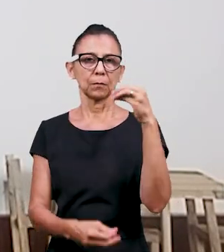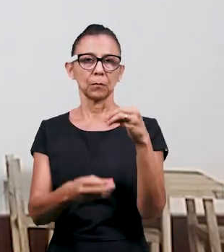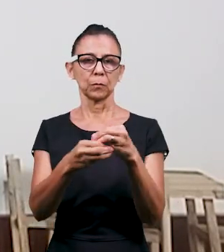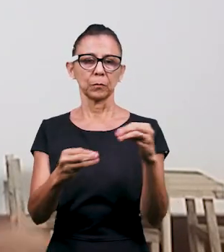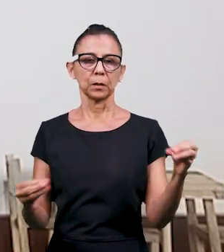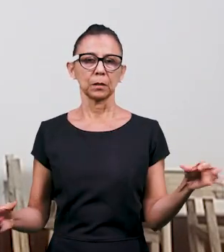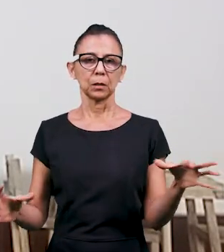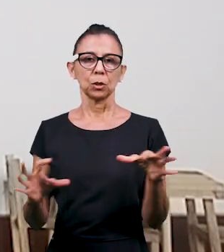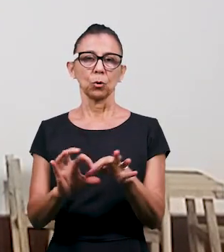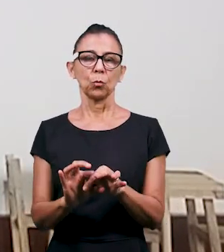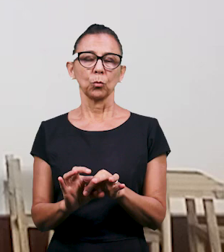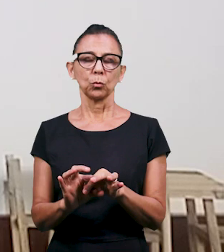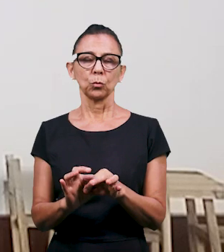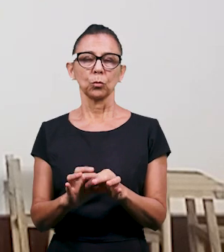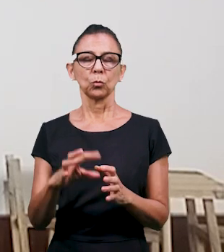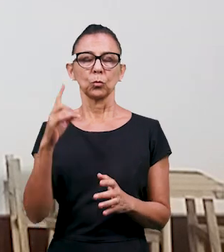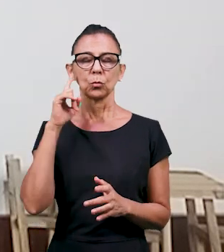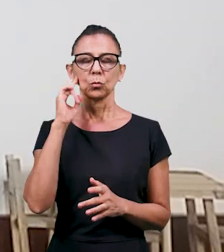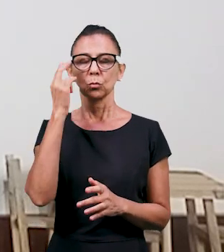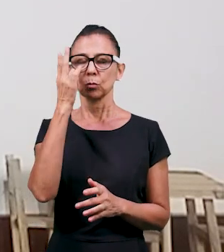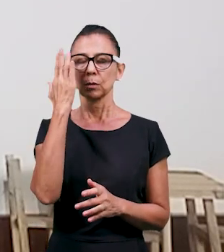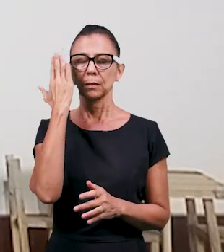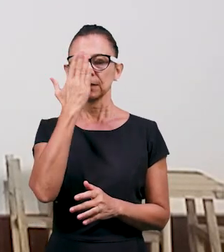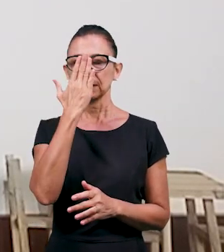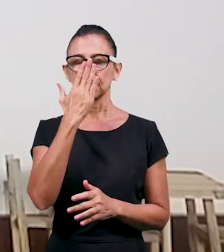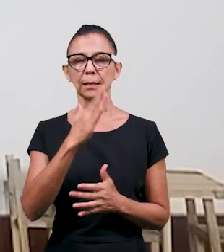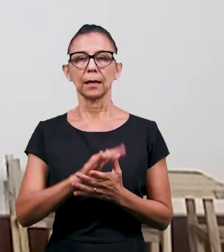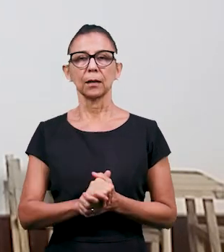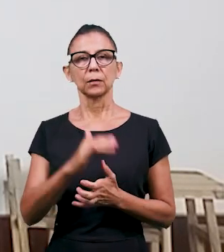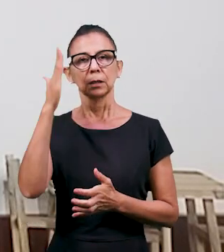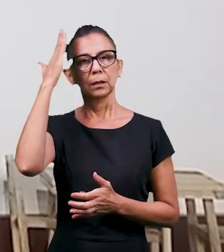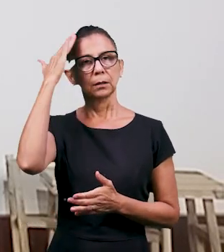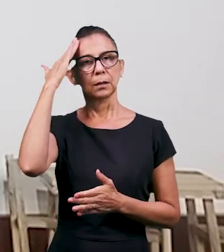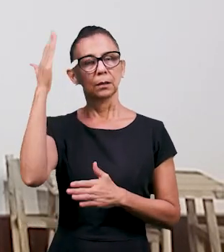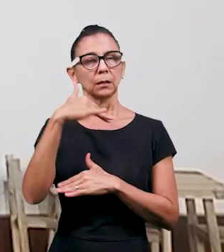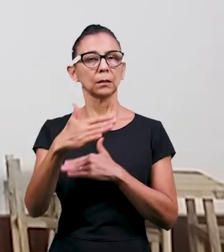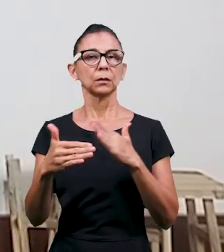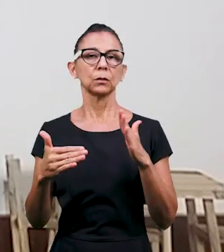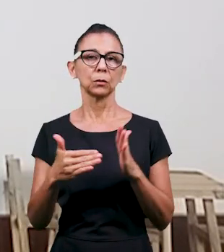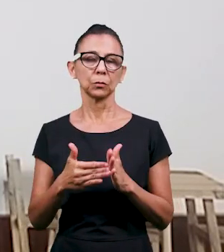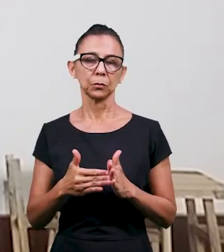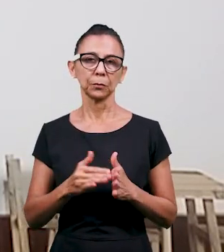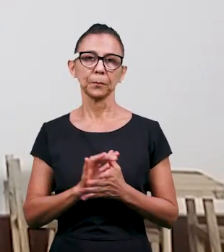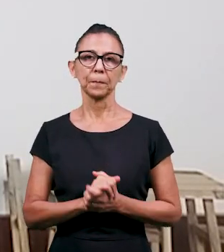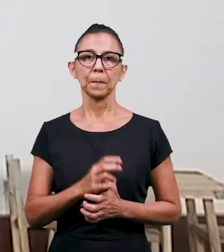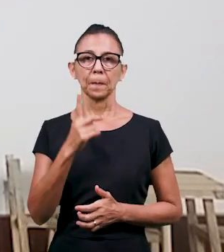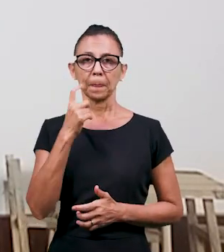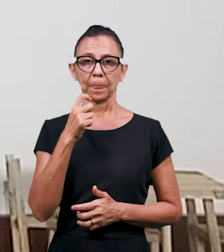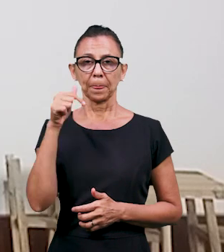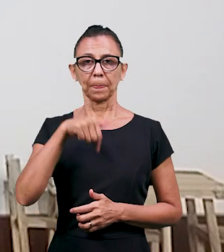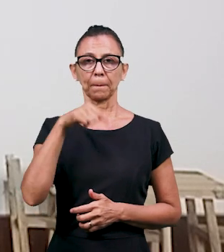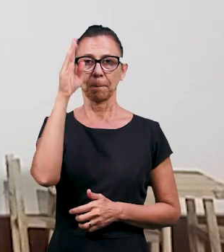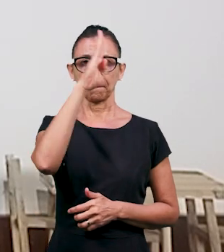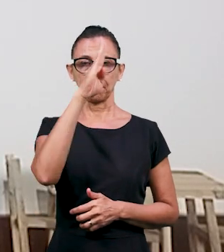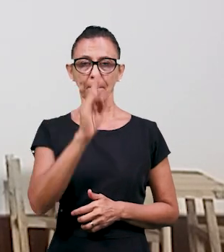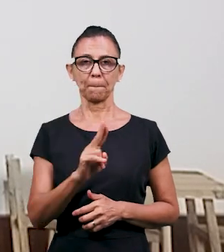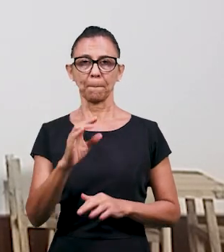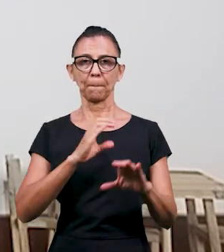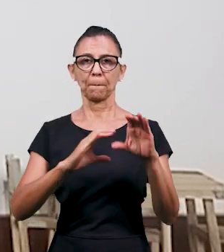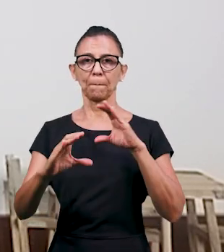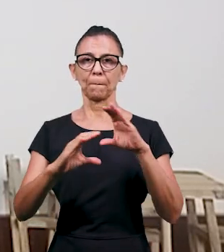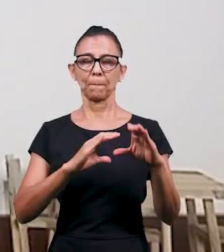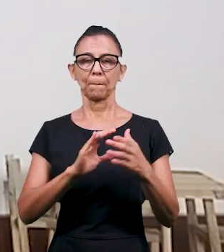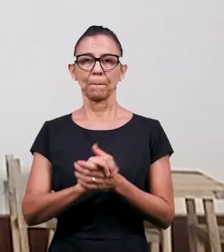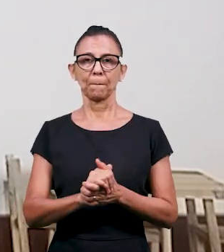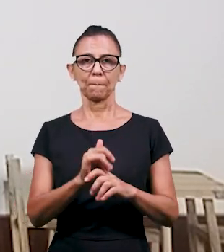comunicação para que esse surdo-cego tenha acesso a todas as informações. E é interessante ressaltar que aqui no Brasil nós utilizamos a